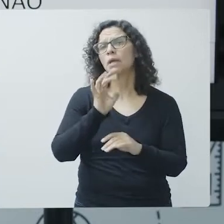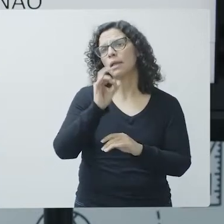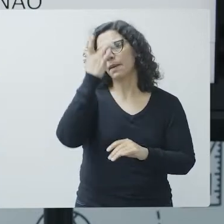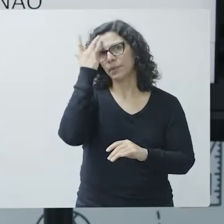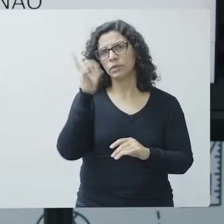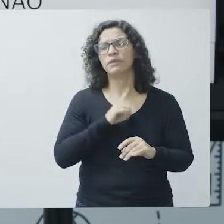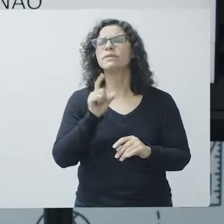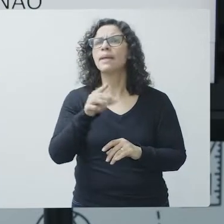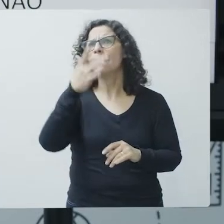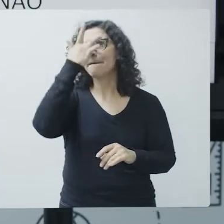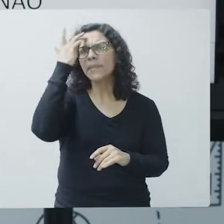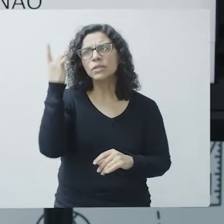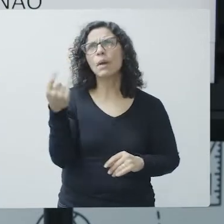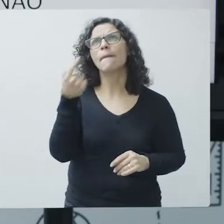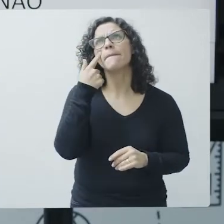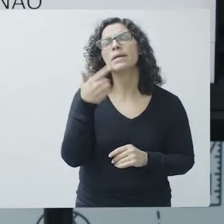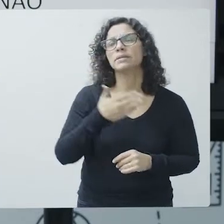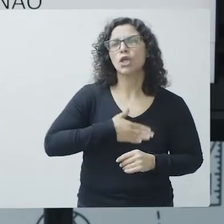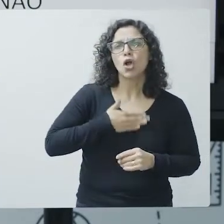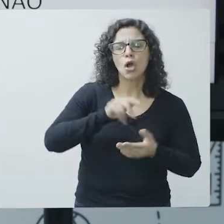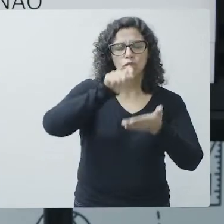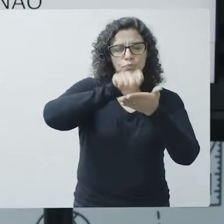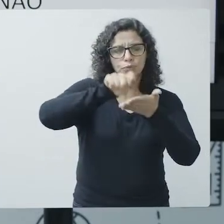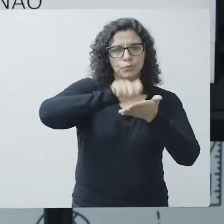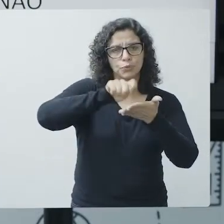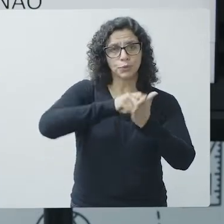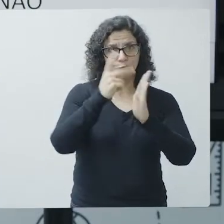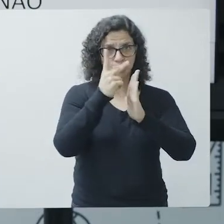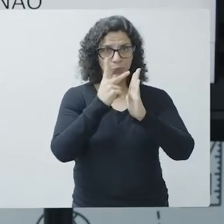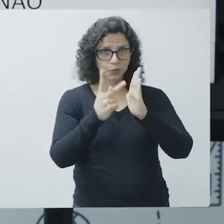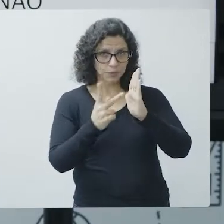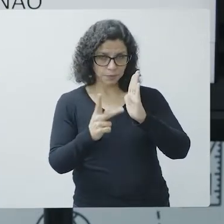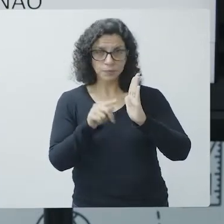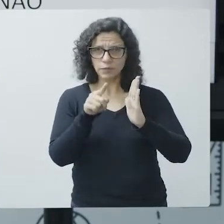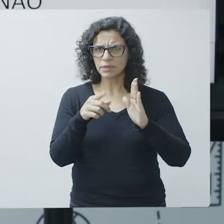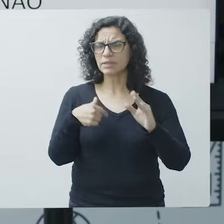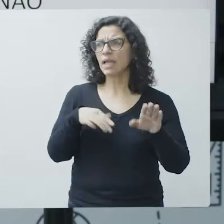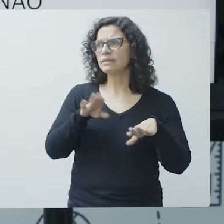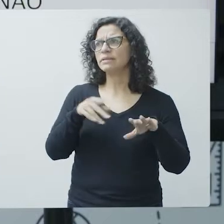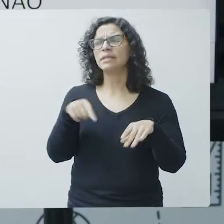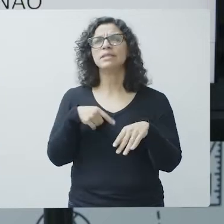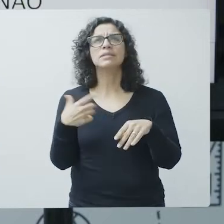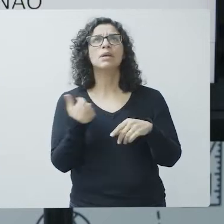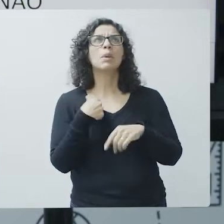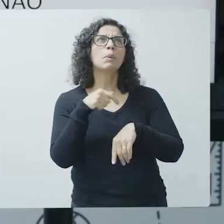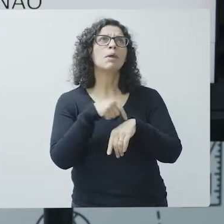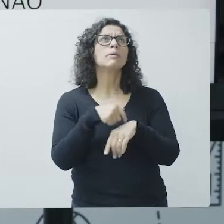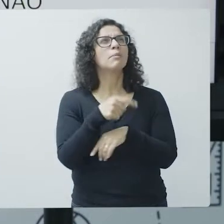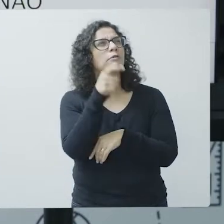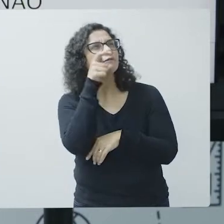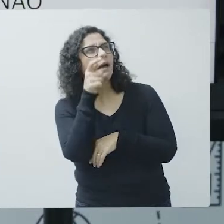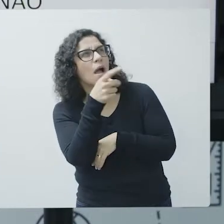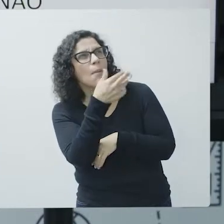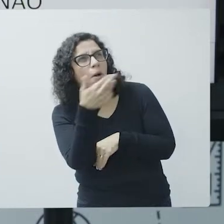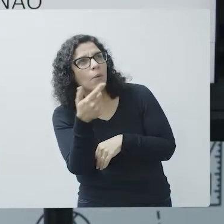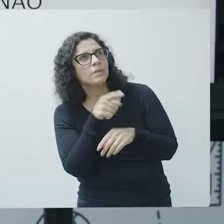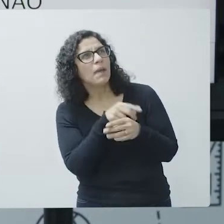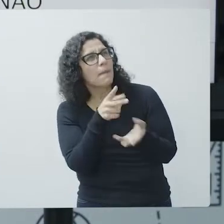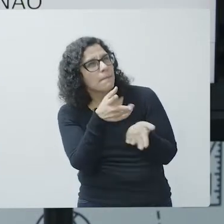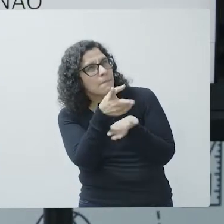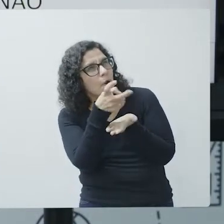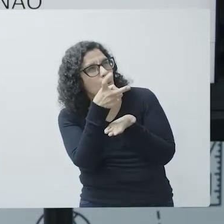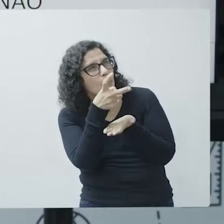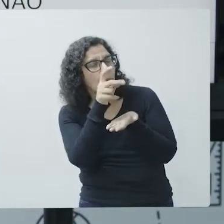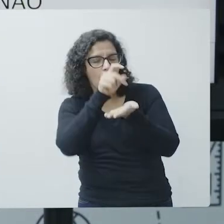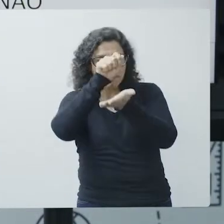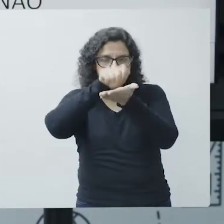se você é uma daquelas pessoas que gostam de escrever poemas, né? Quando está ali no tempo, observa uma imagem, acaba escrevendo um